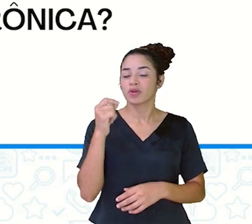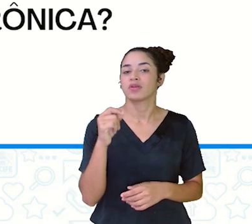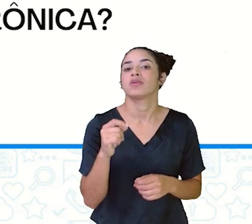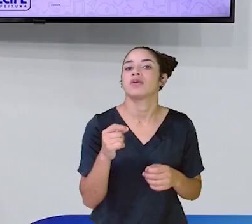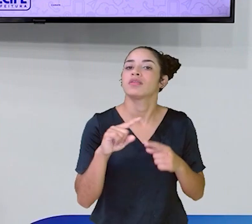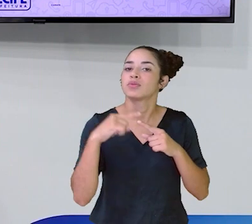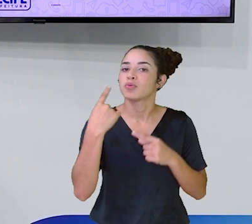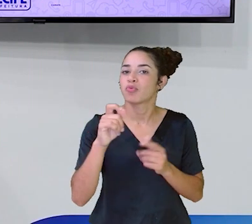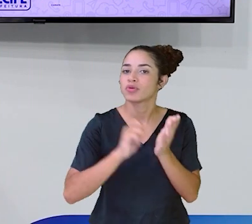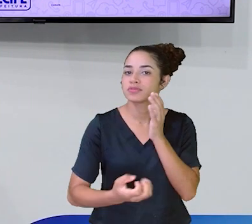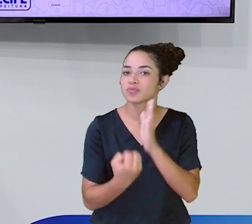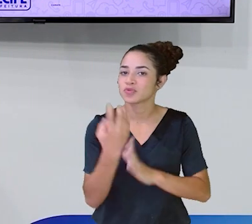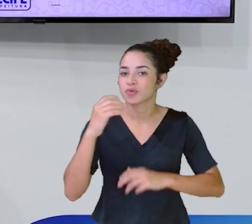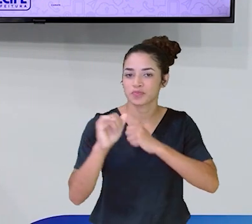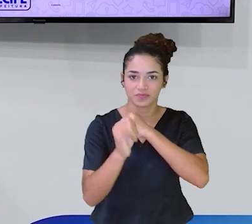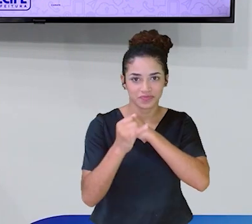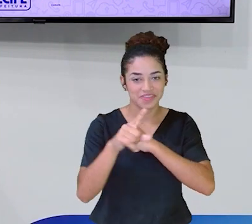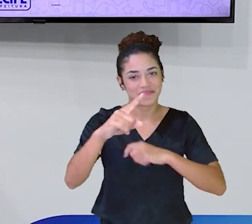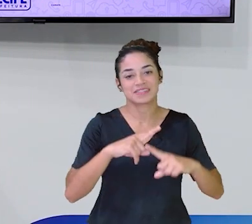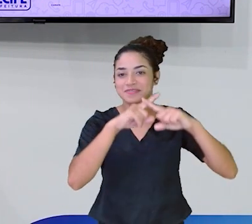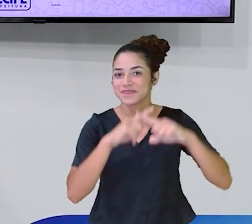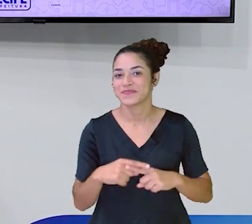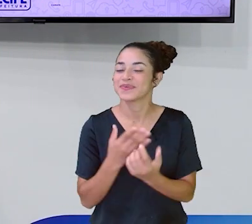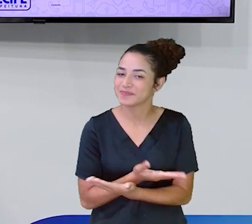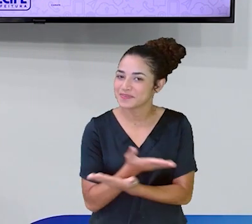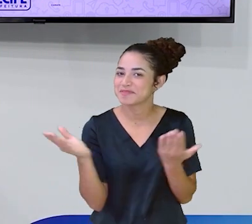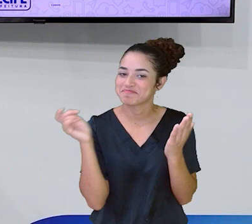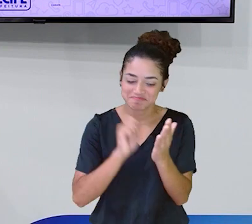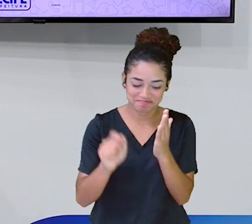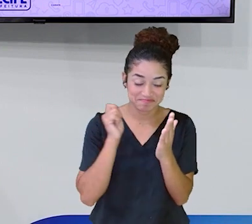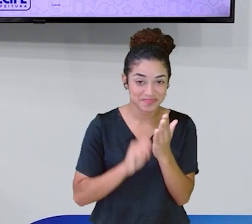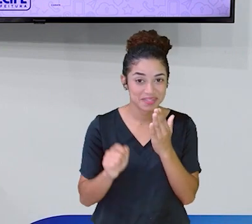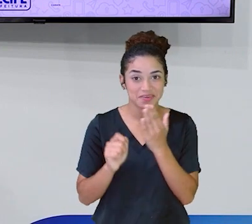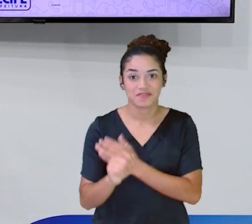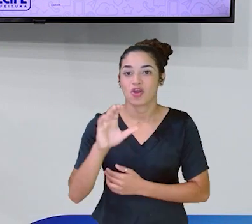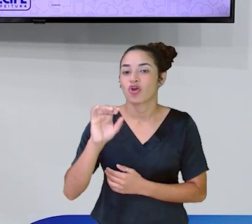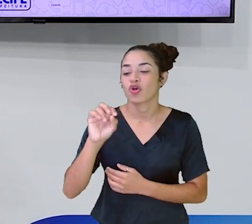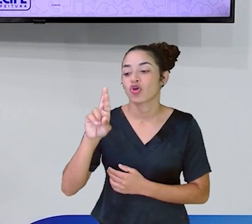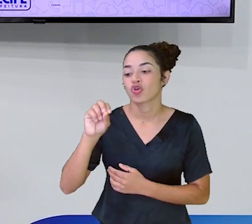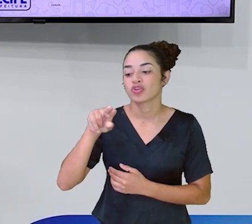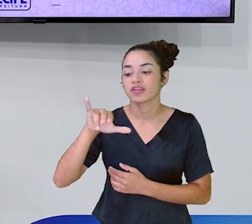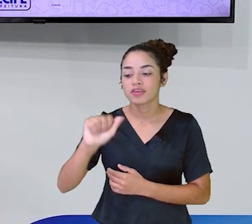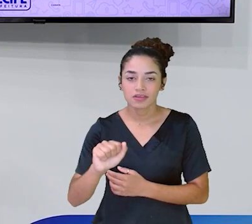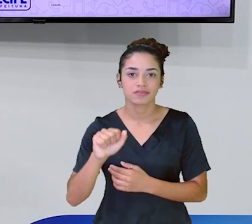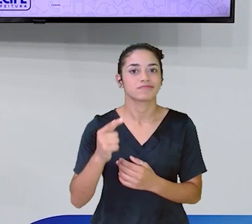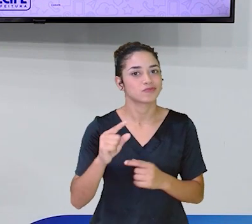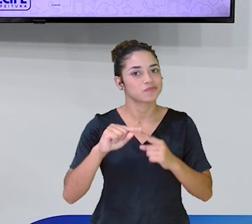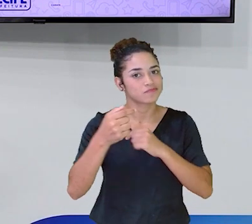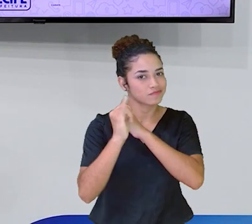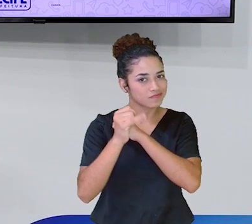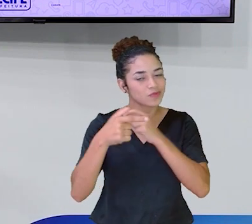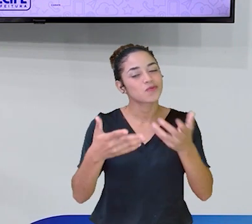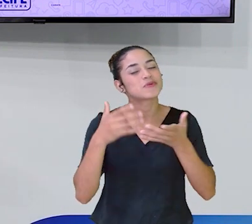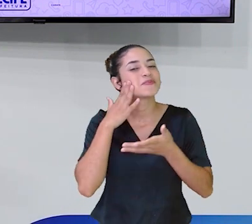com vocês. Aí esse desafio mesmo de escrever uma crônica depois. Eu quero saber aí